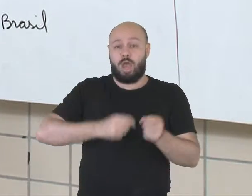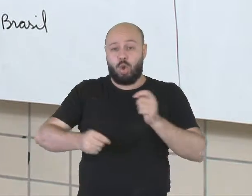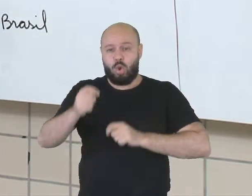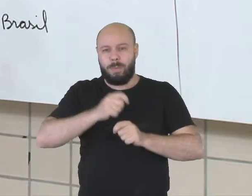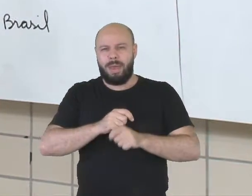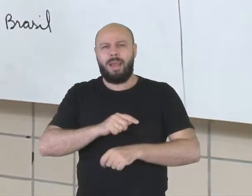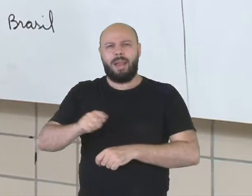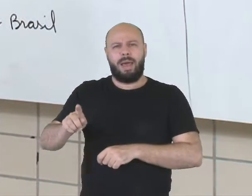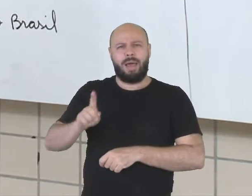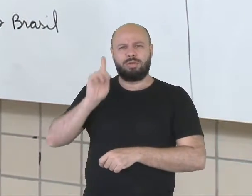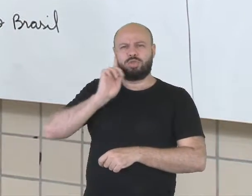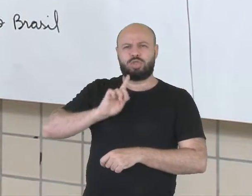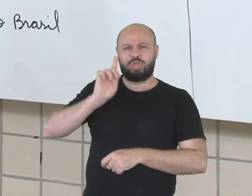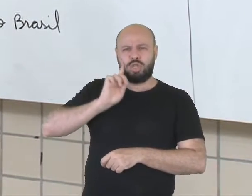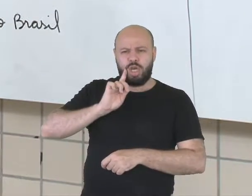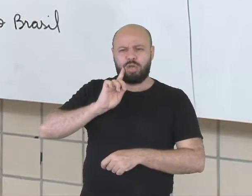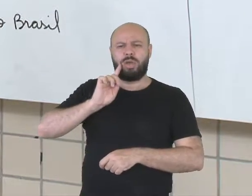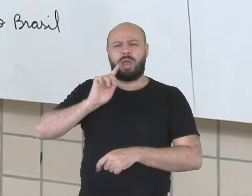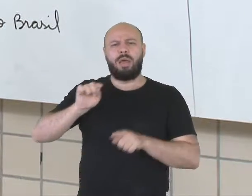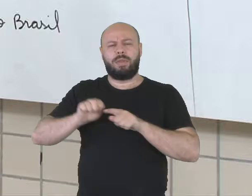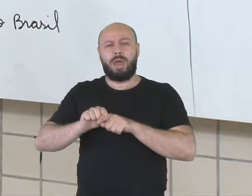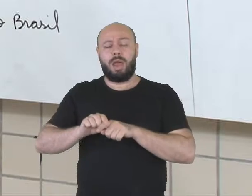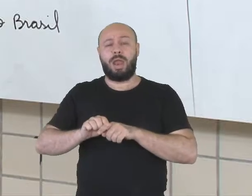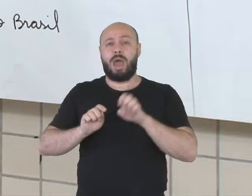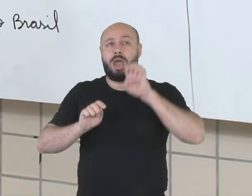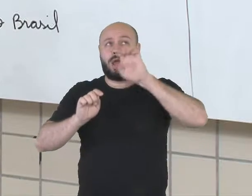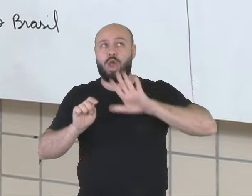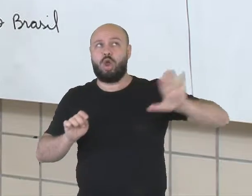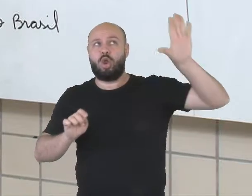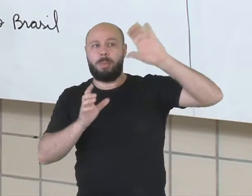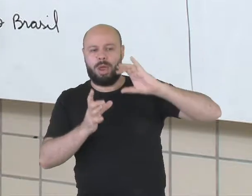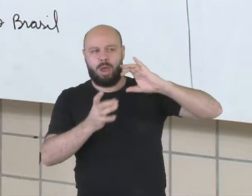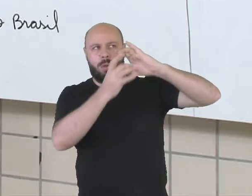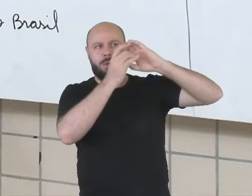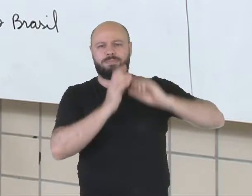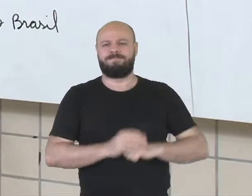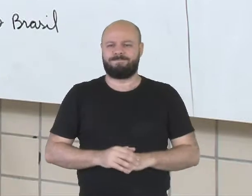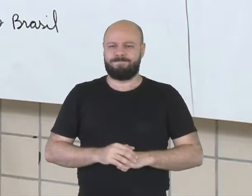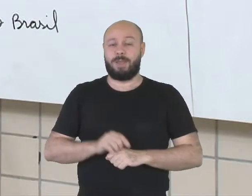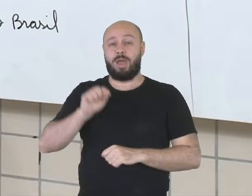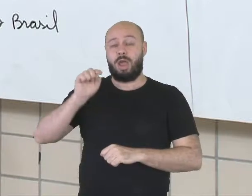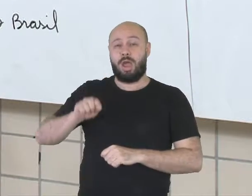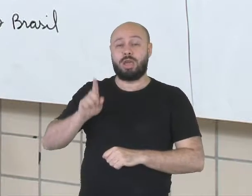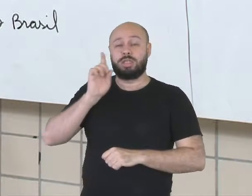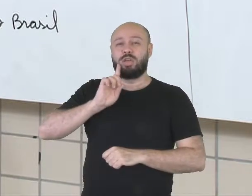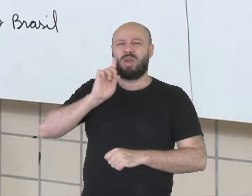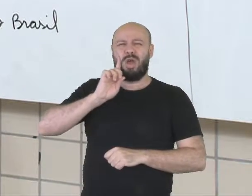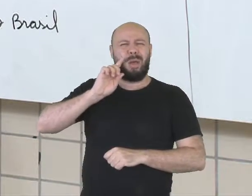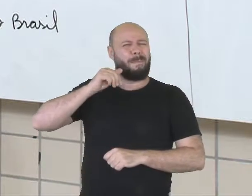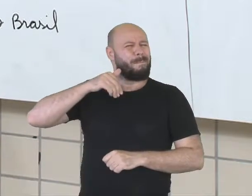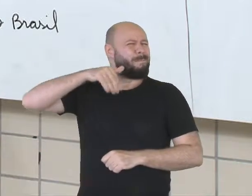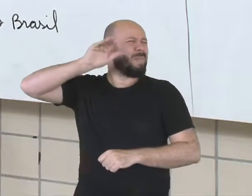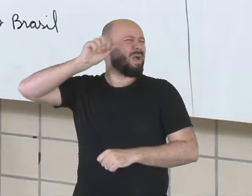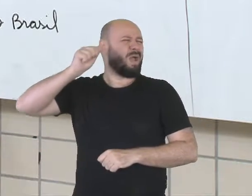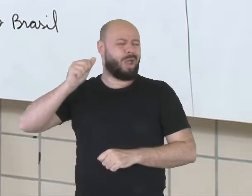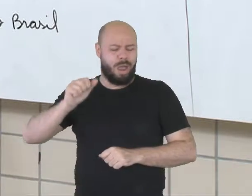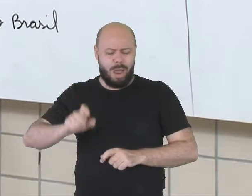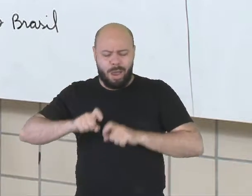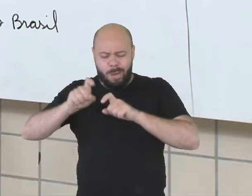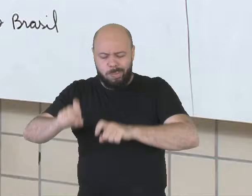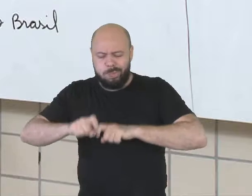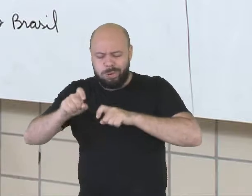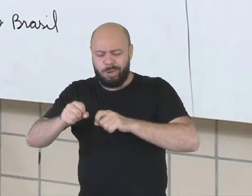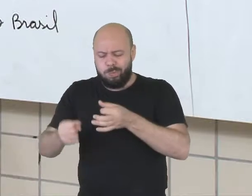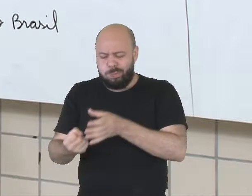Estados Unidos e da União Europeia. Vocês se recordam? Os Estados Unidos é o maior produtor agrícola do mundo e é